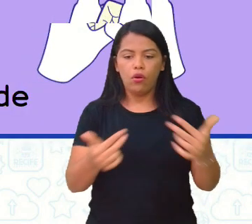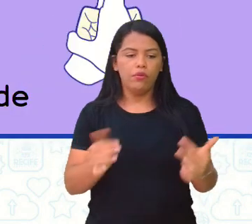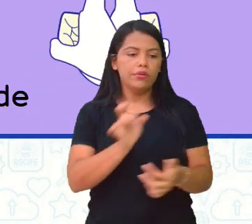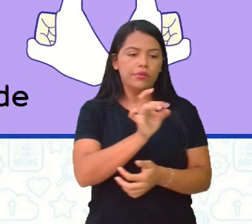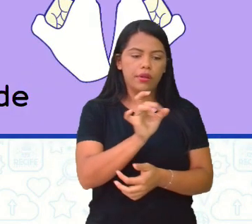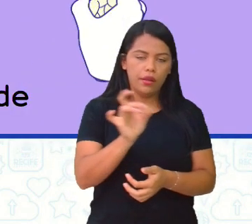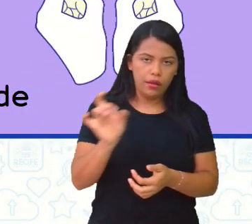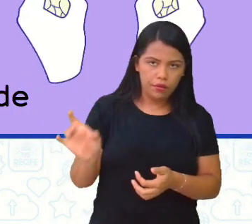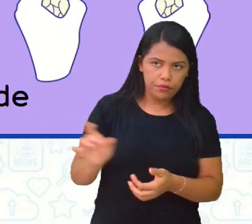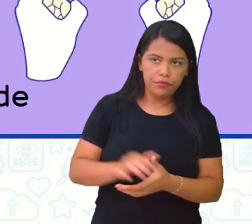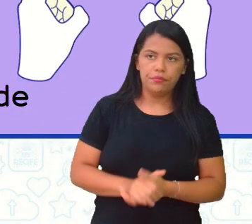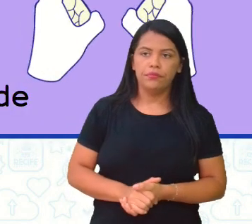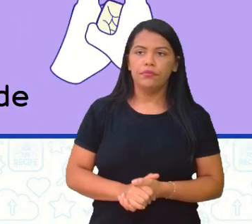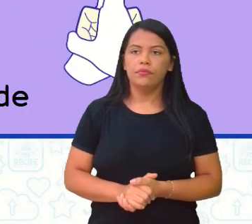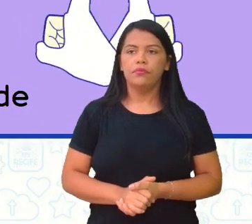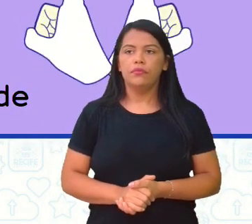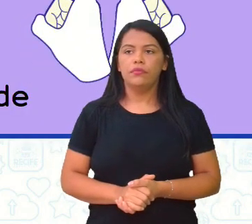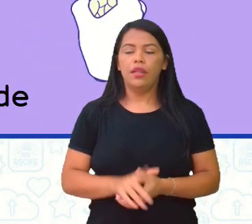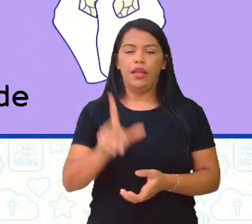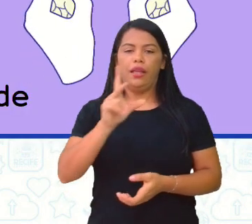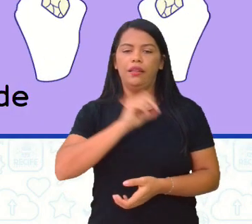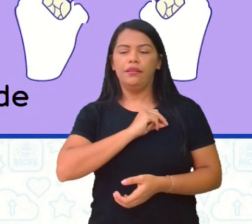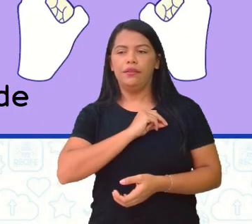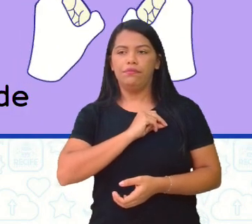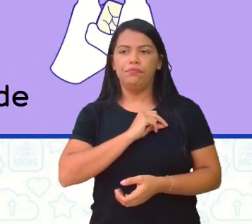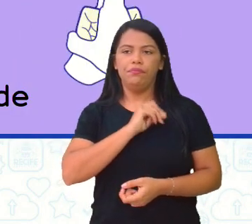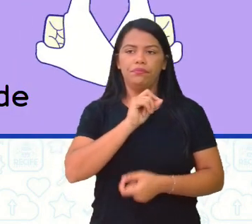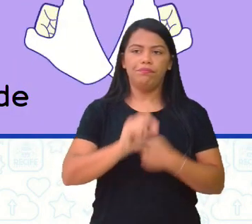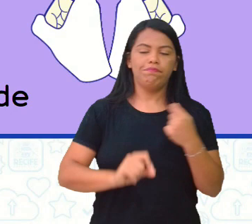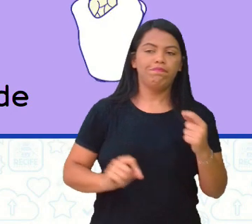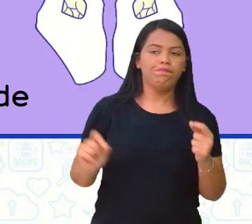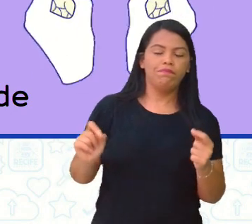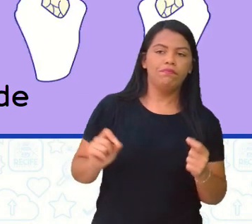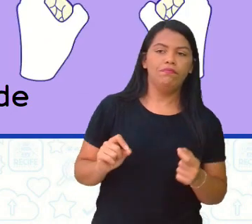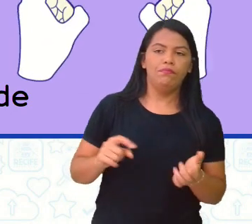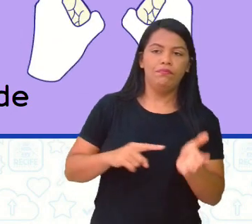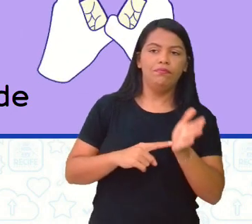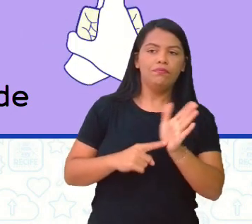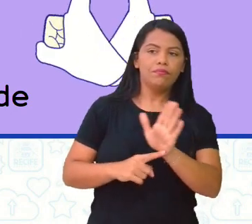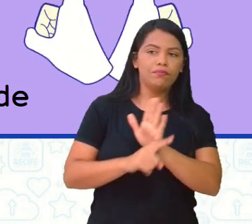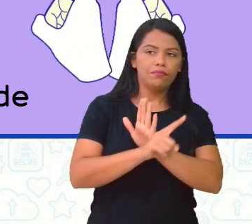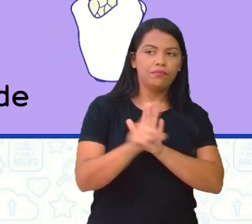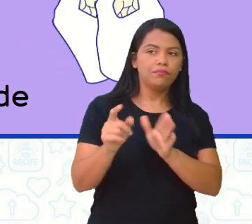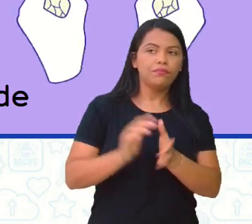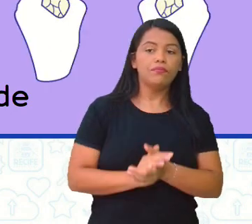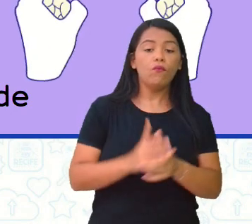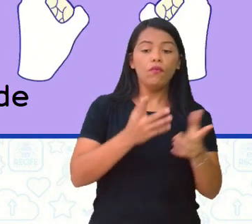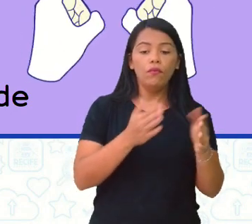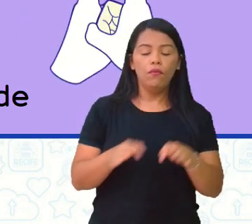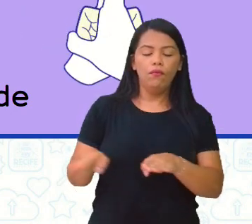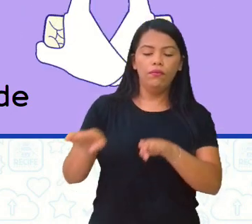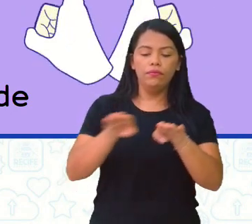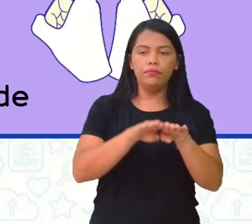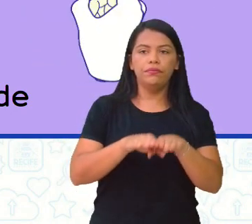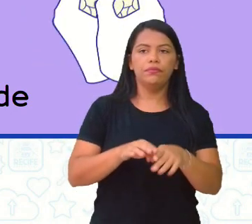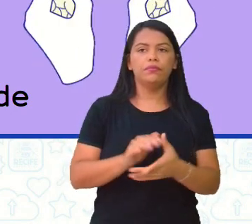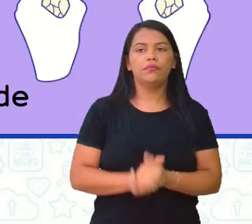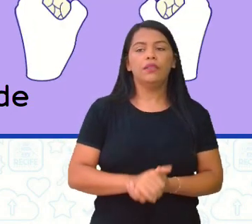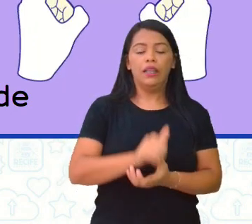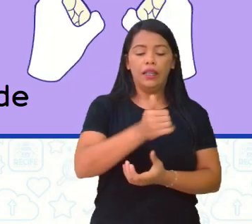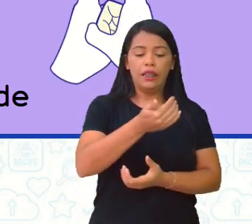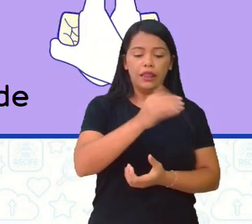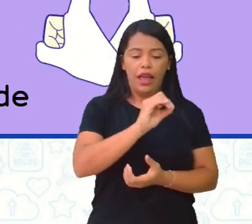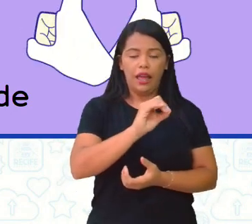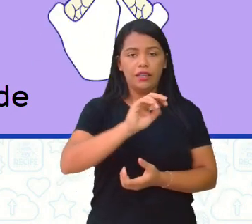vez. Opa! O que é isso? Já trouxe para vocês. a igualdade, né? 10 é igual